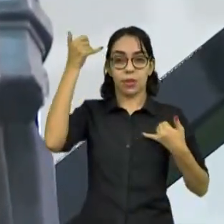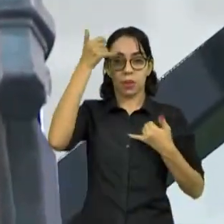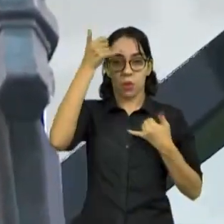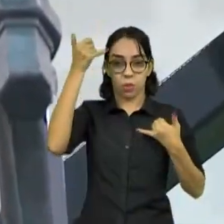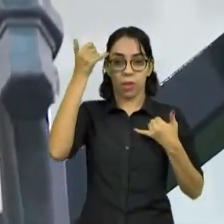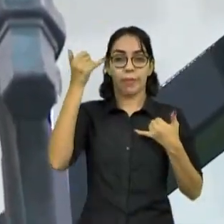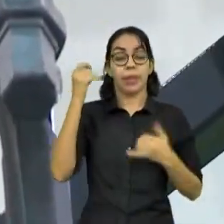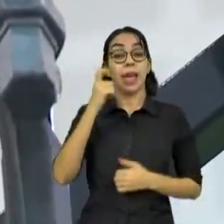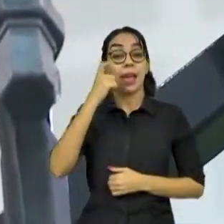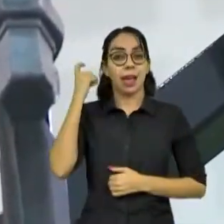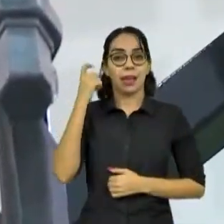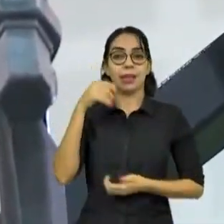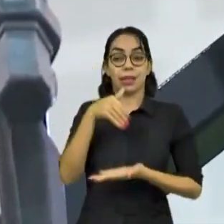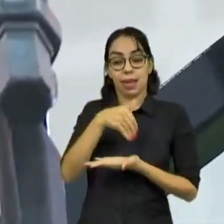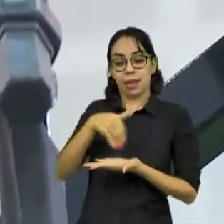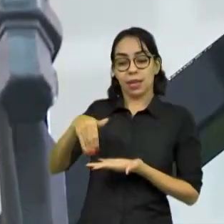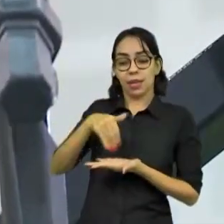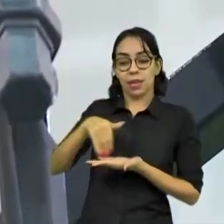seria